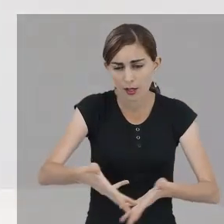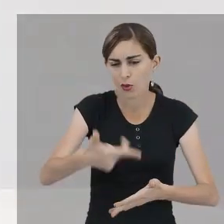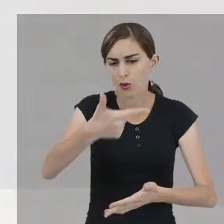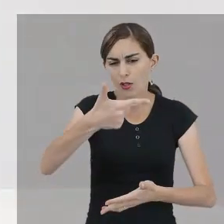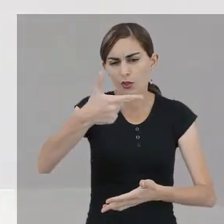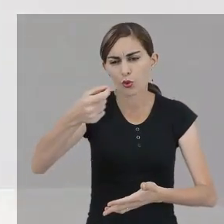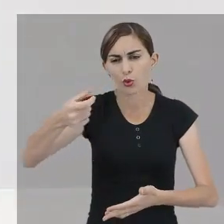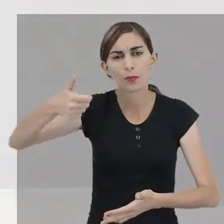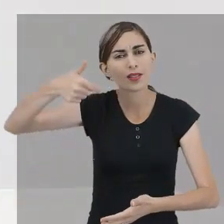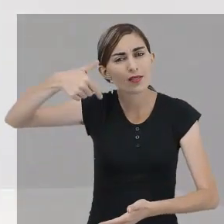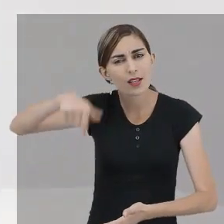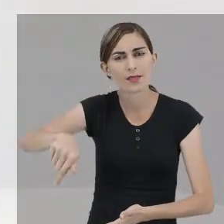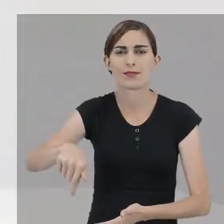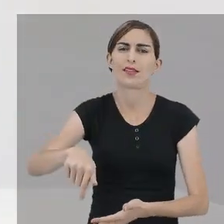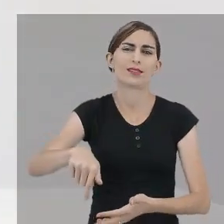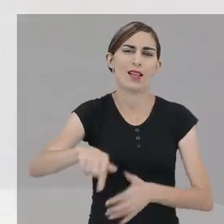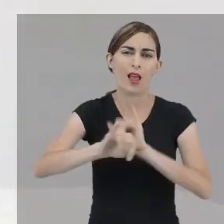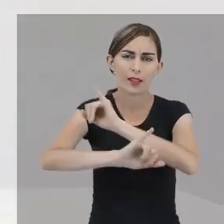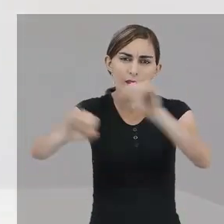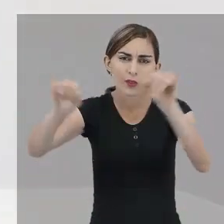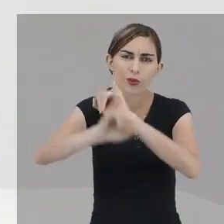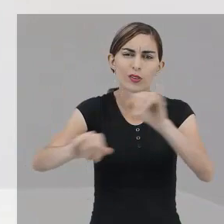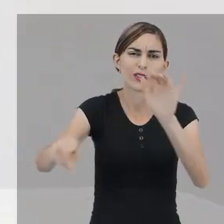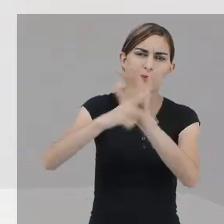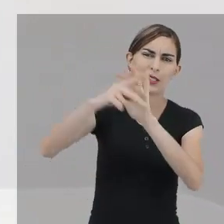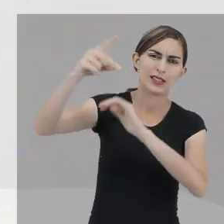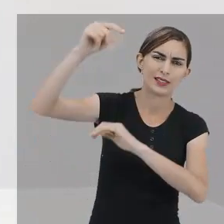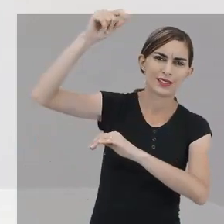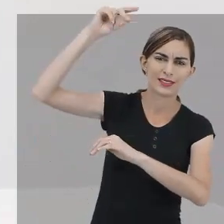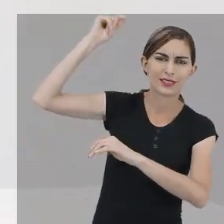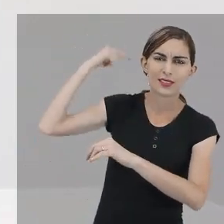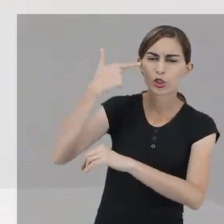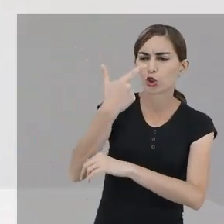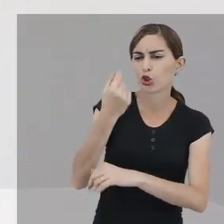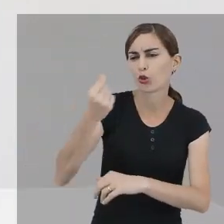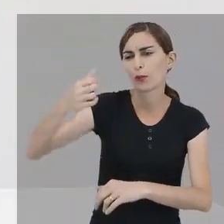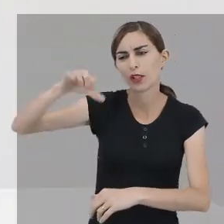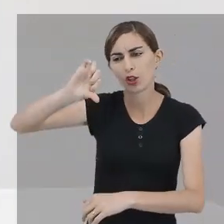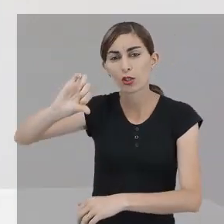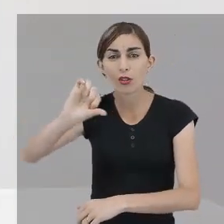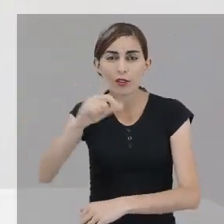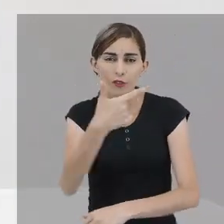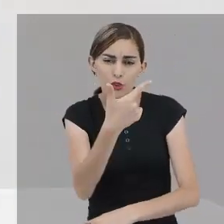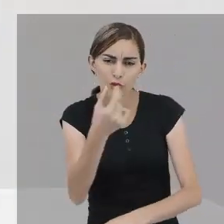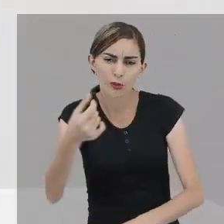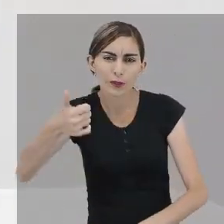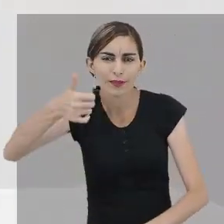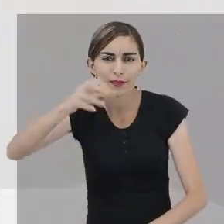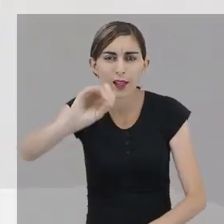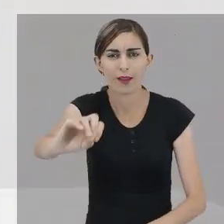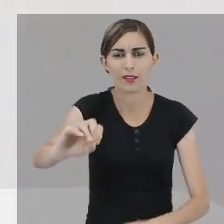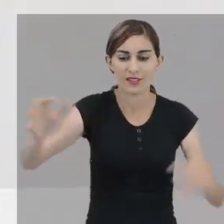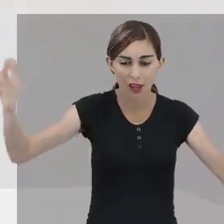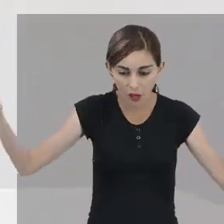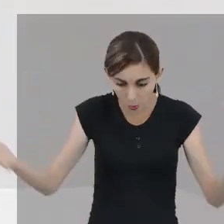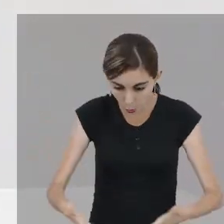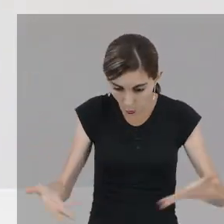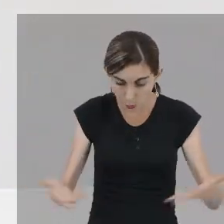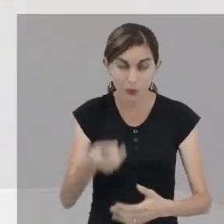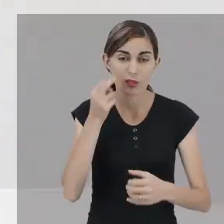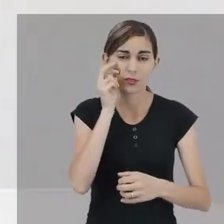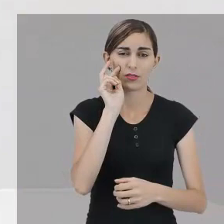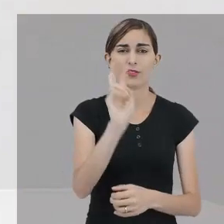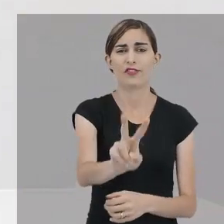Essa notícia é de 2009 ou 2010. É antiga. E agora que a gente está vendo muitas pessoas